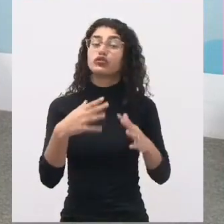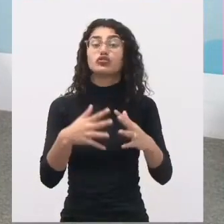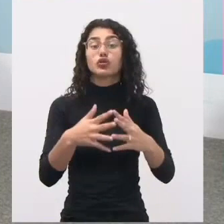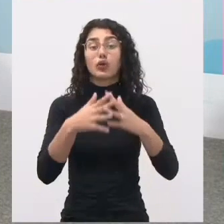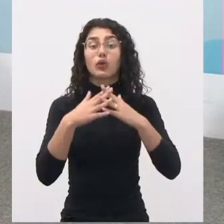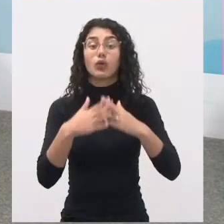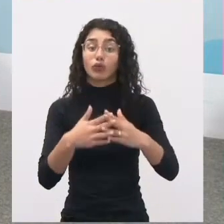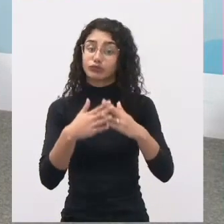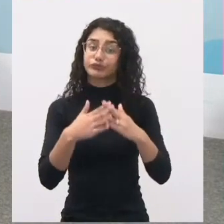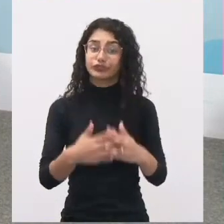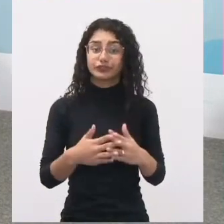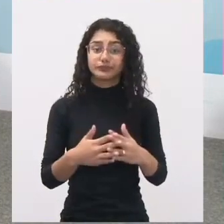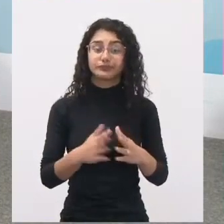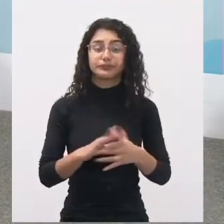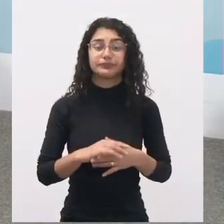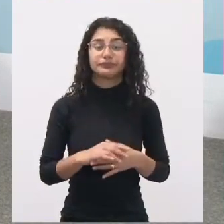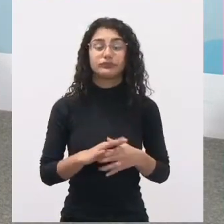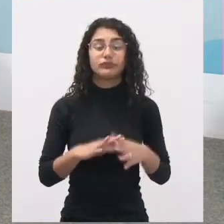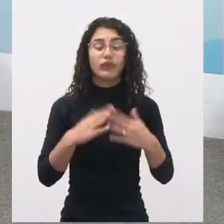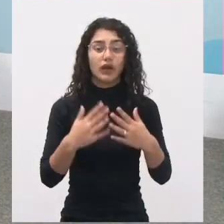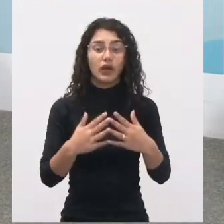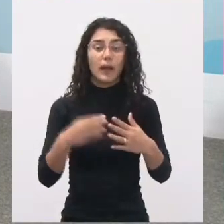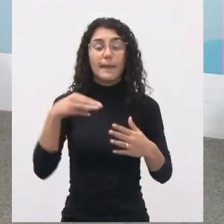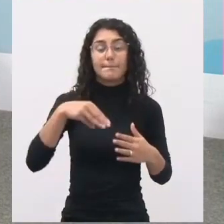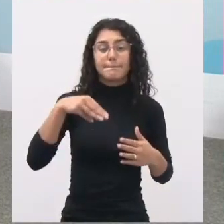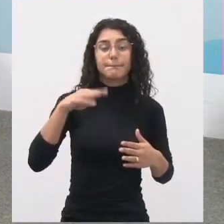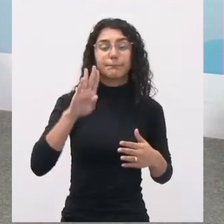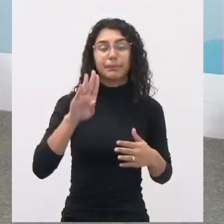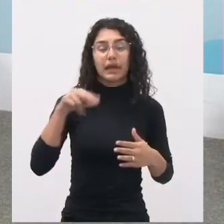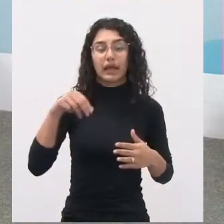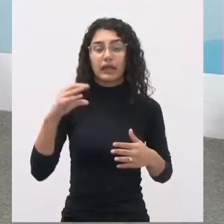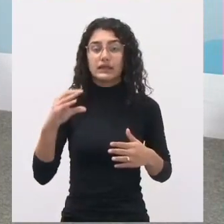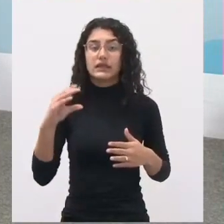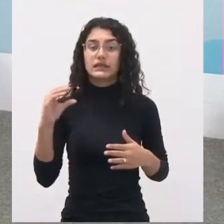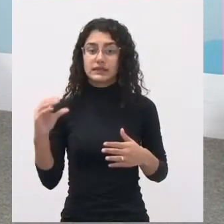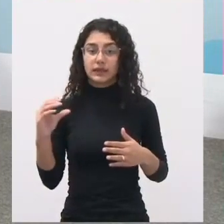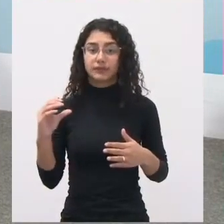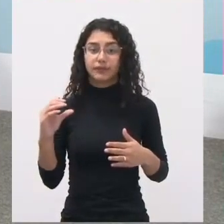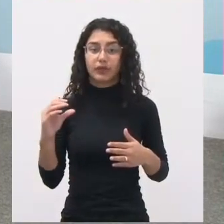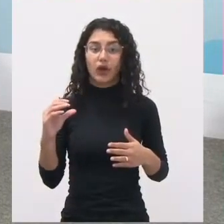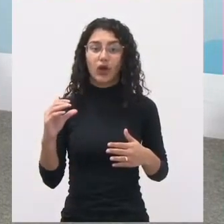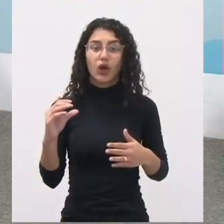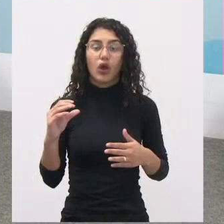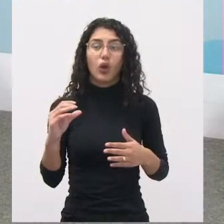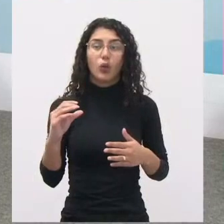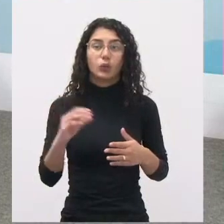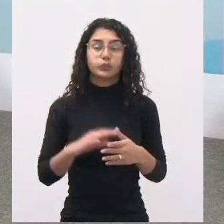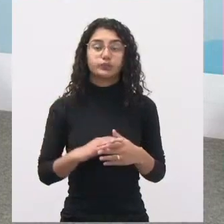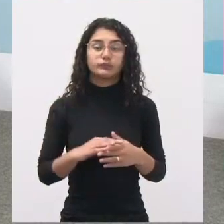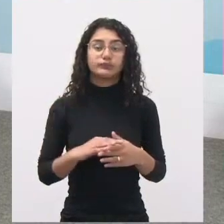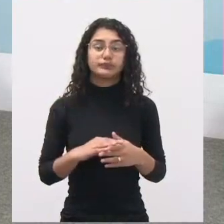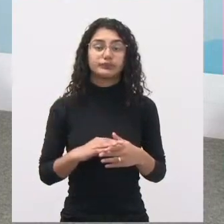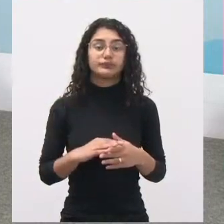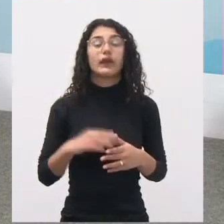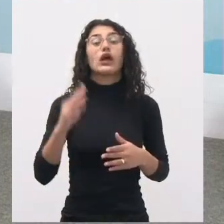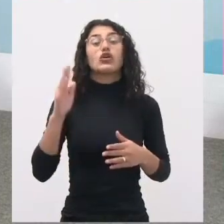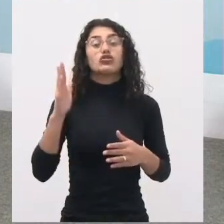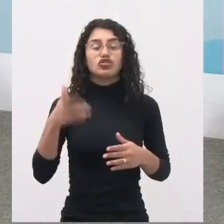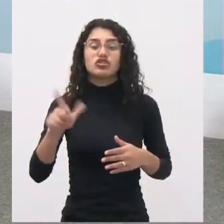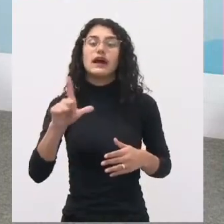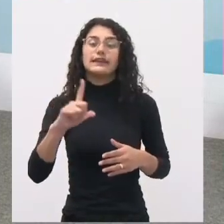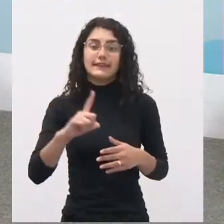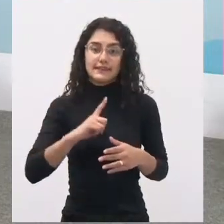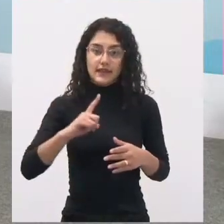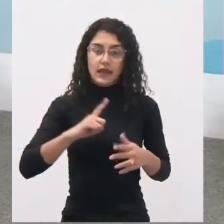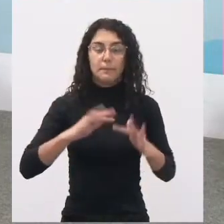Que essas competências gerais que a BNCC traz para nós, elas são direitos essenciais, né, que já estão garantidos aí